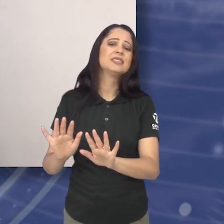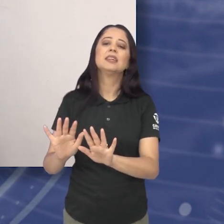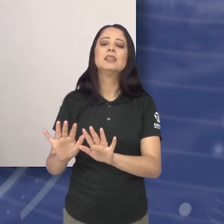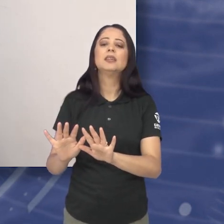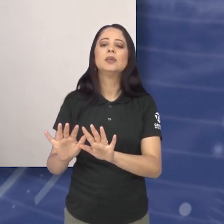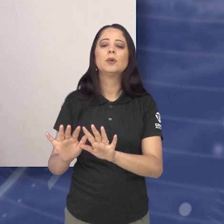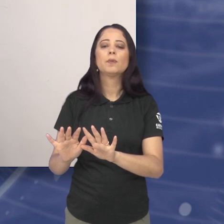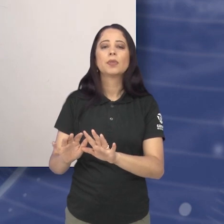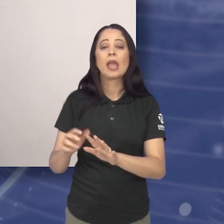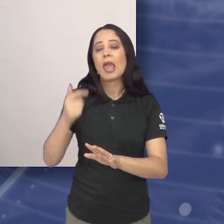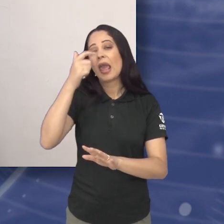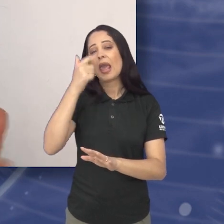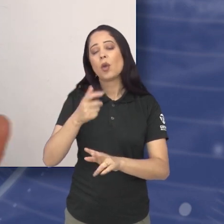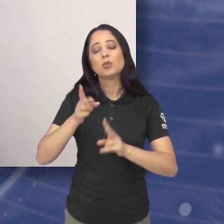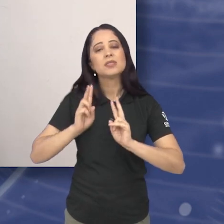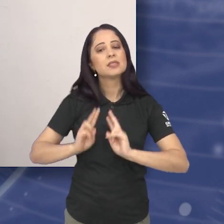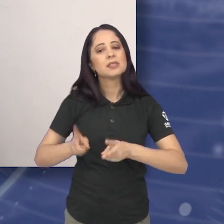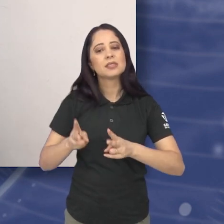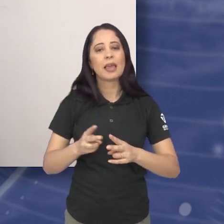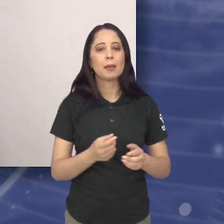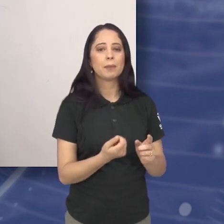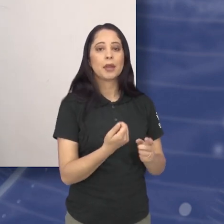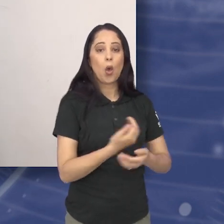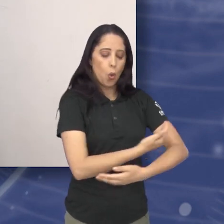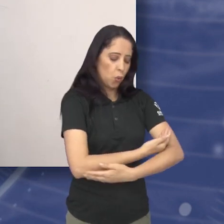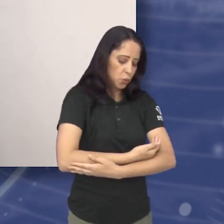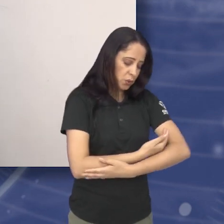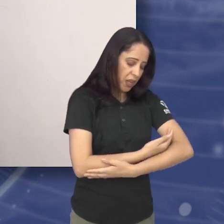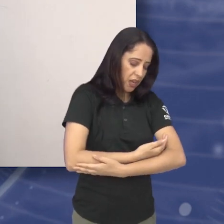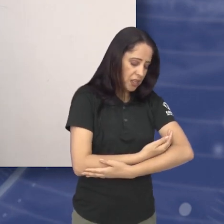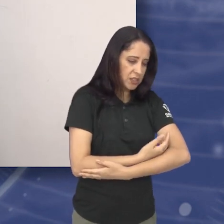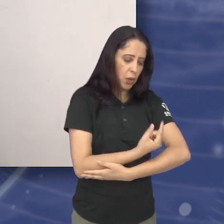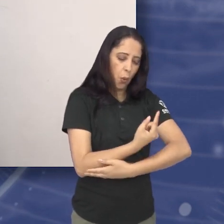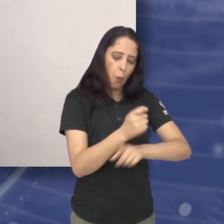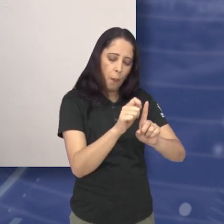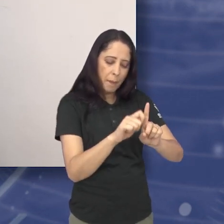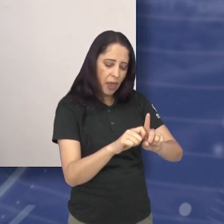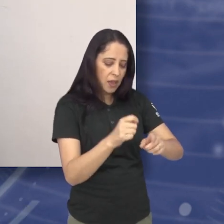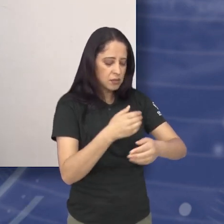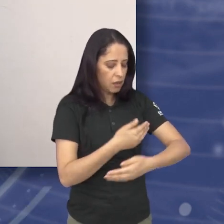eu já vinha desde os 1 mês, 2 meses, 3 meses,